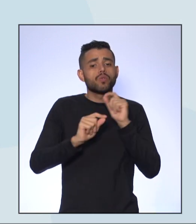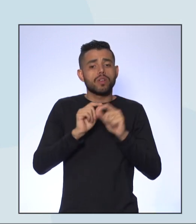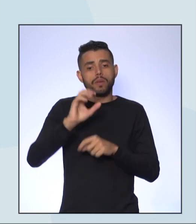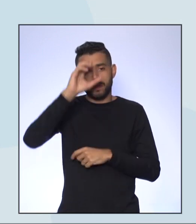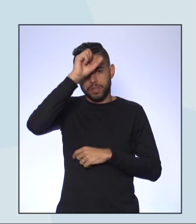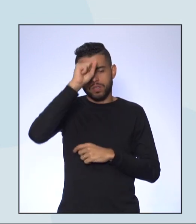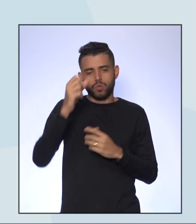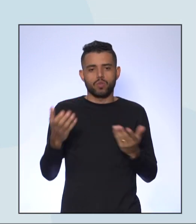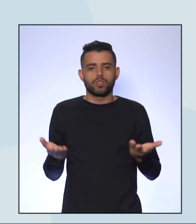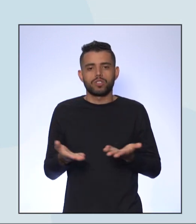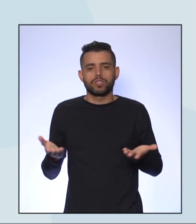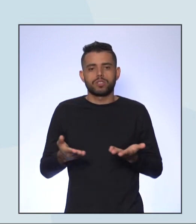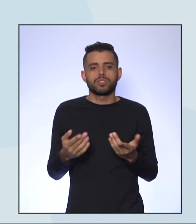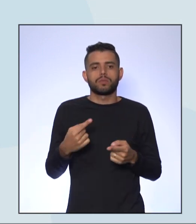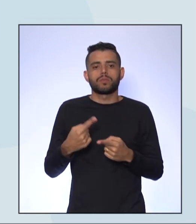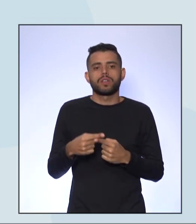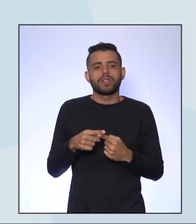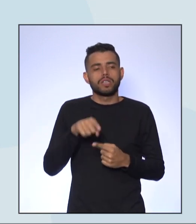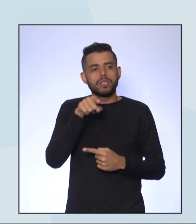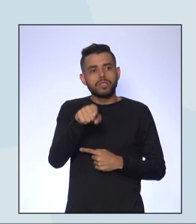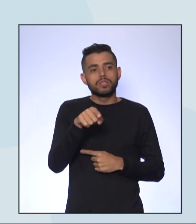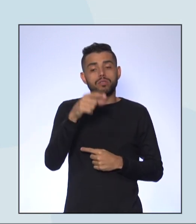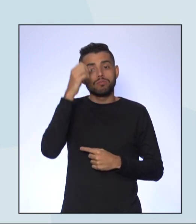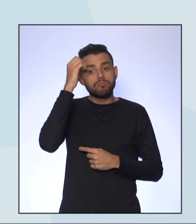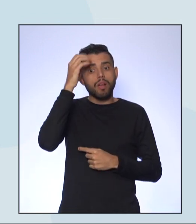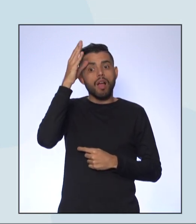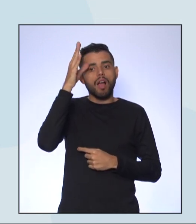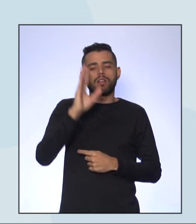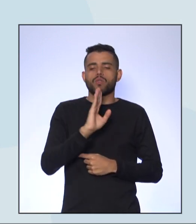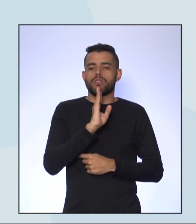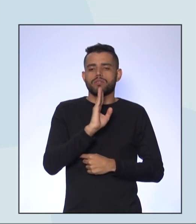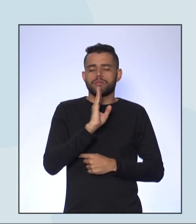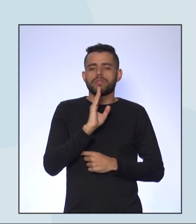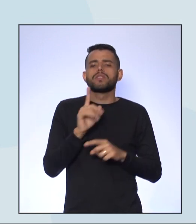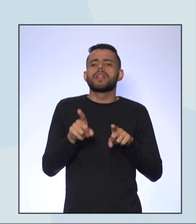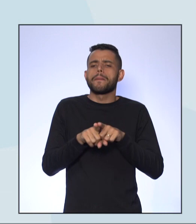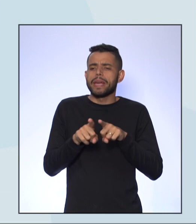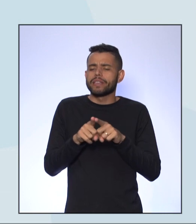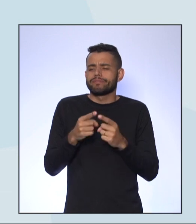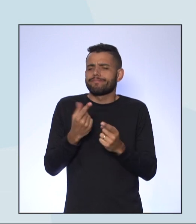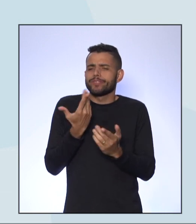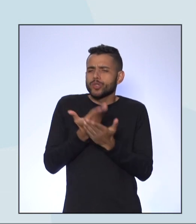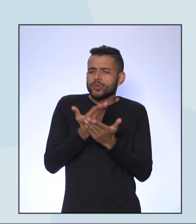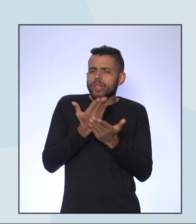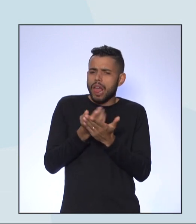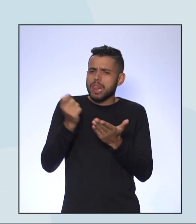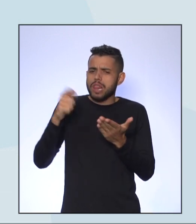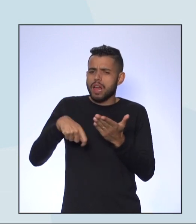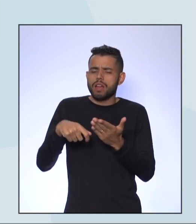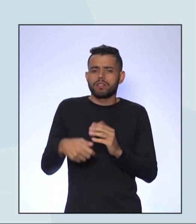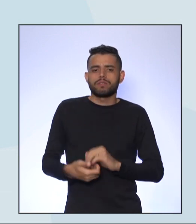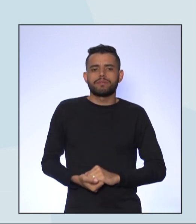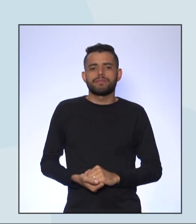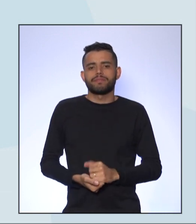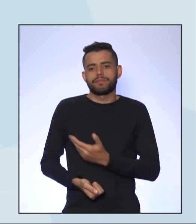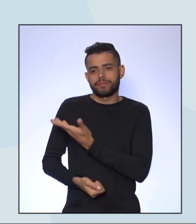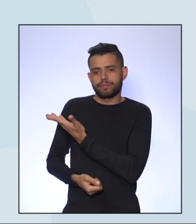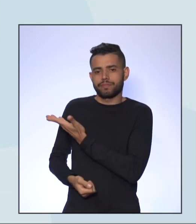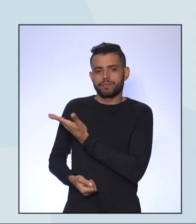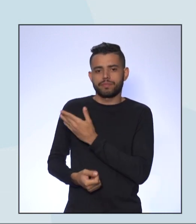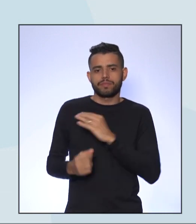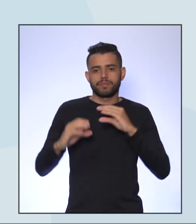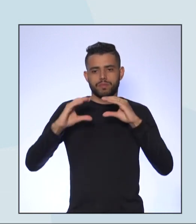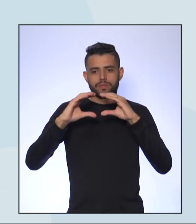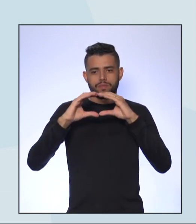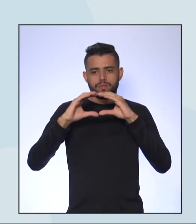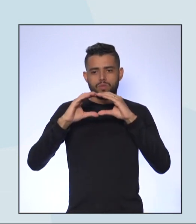porque isso daí nos desperta o conhecimento e é uma forma de estudar. Então, aqui nós temos o triângulo retângulo, foi